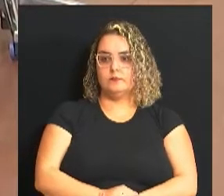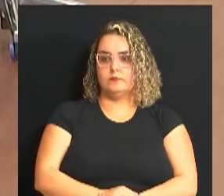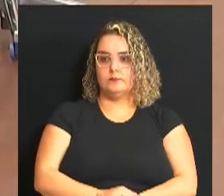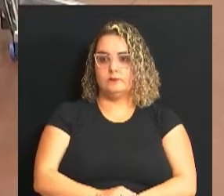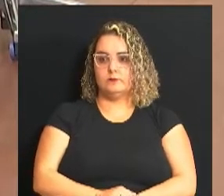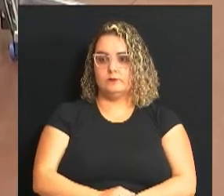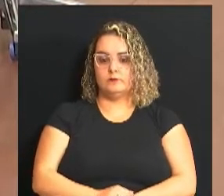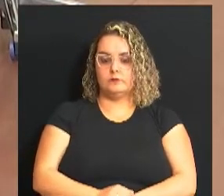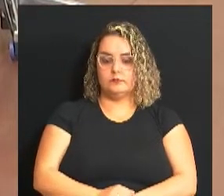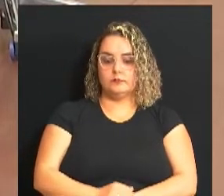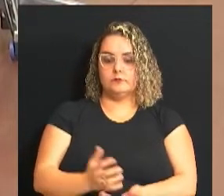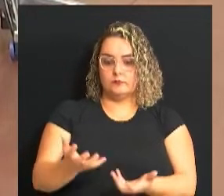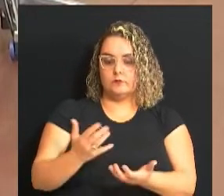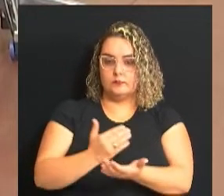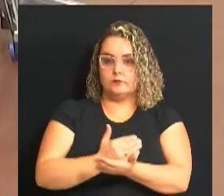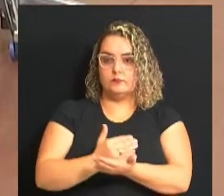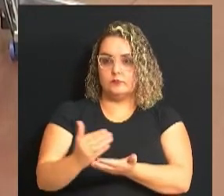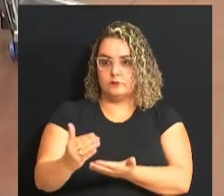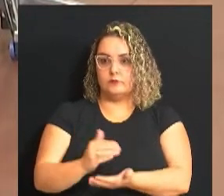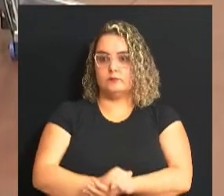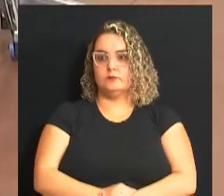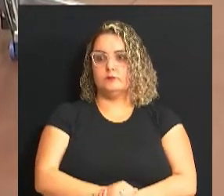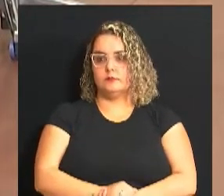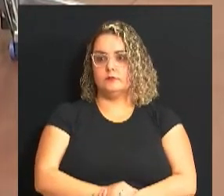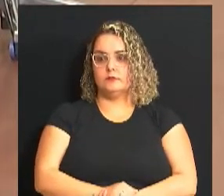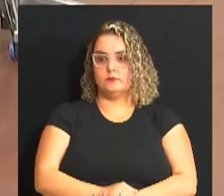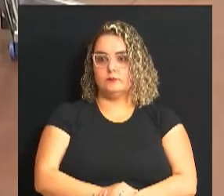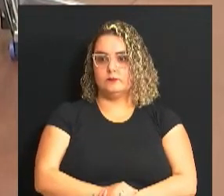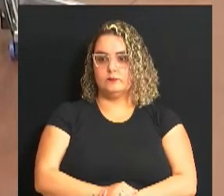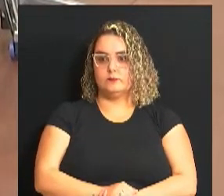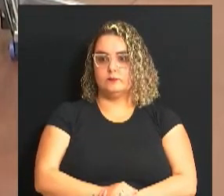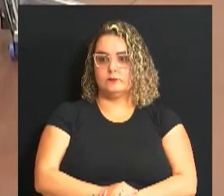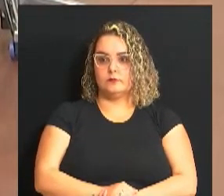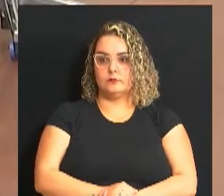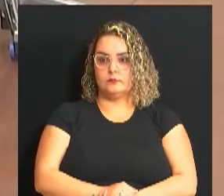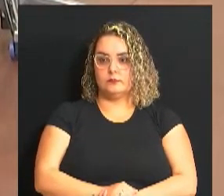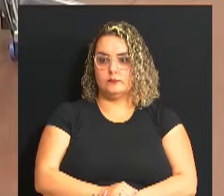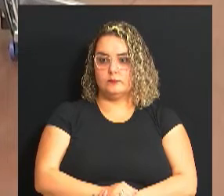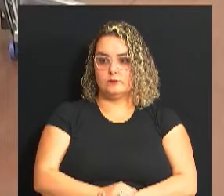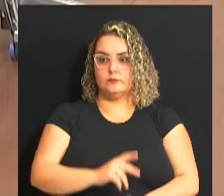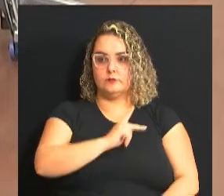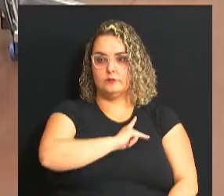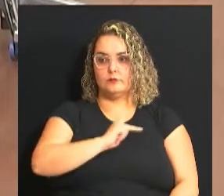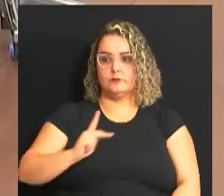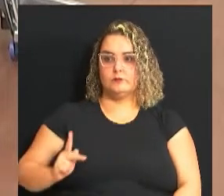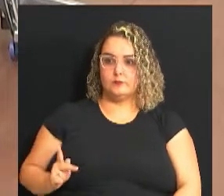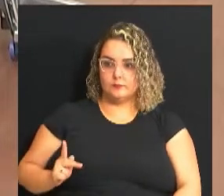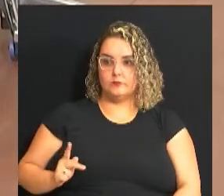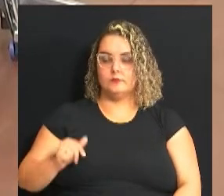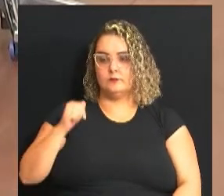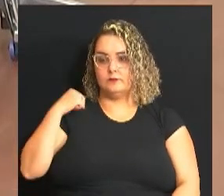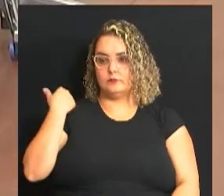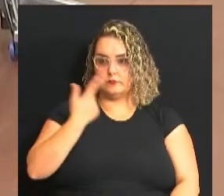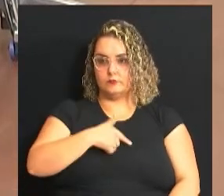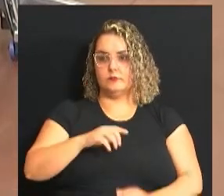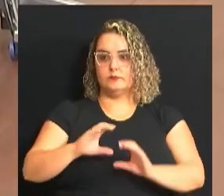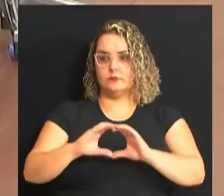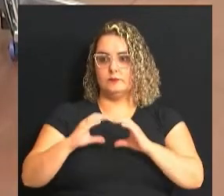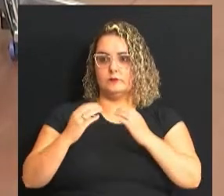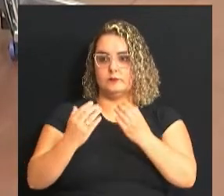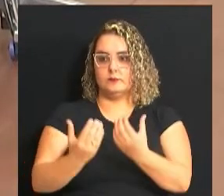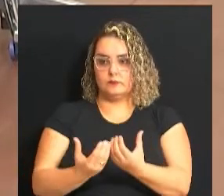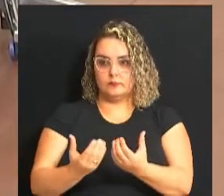Quero iniciar aqui essa fala cumprimentando o presidente, né, da nossa Comissão de Constituição e